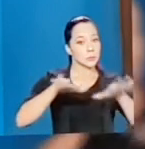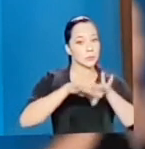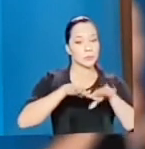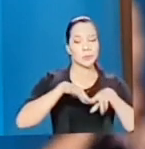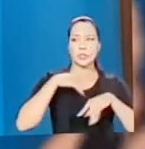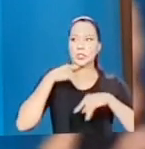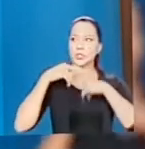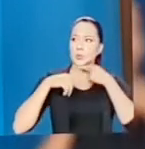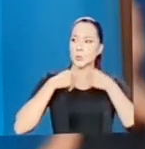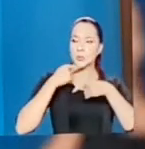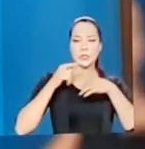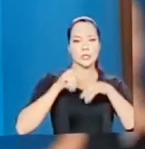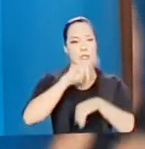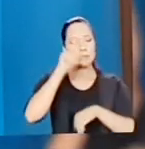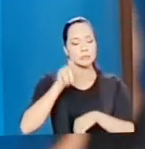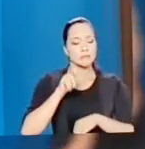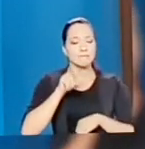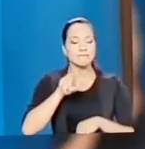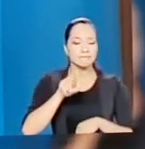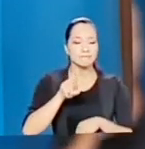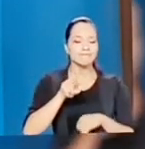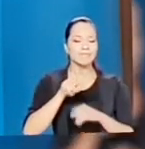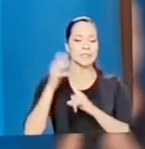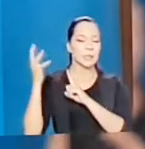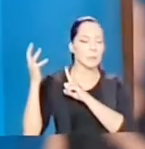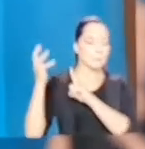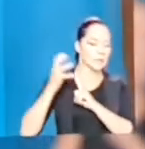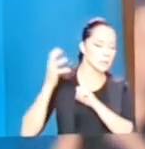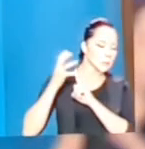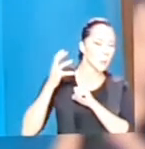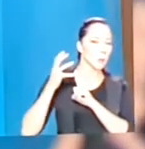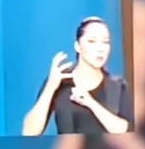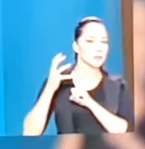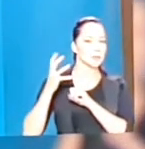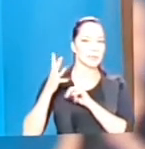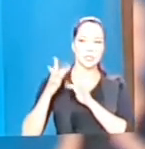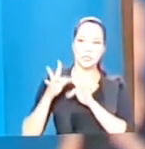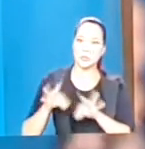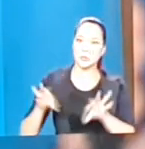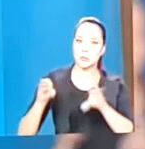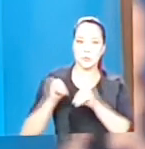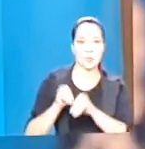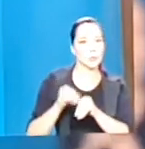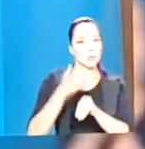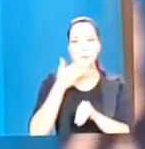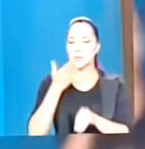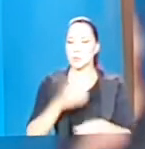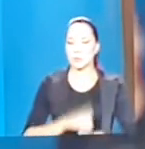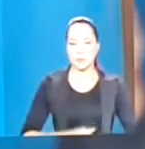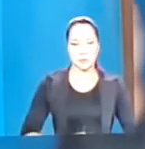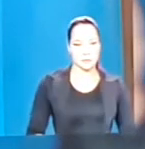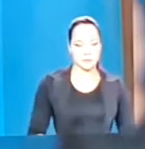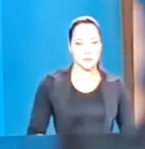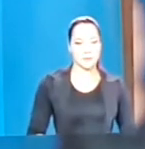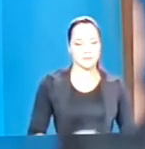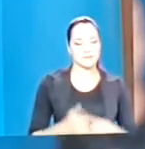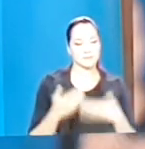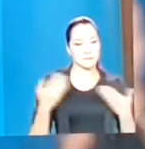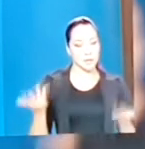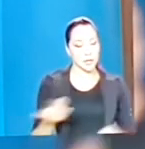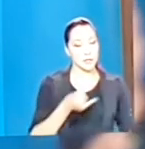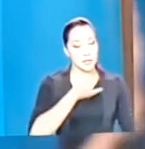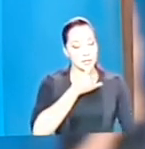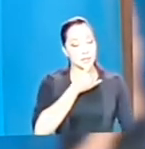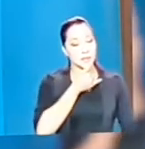incertezas, agravado por pressões de todas as naturezas,